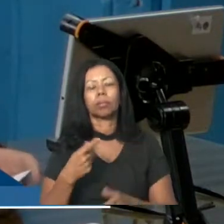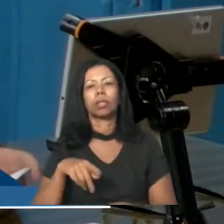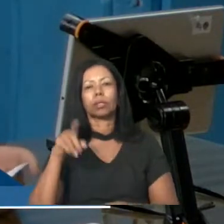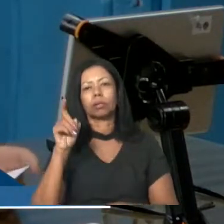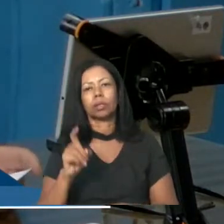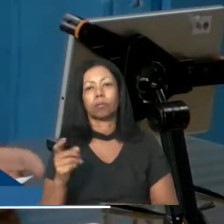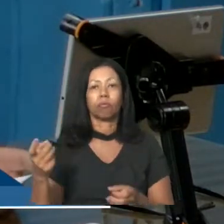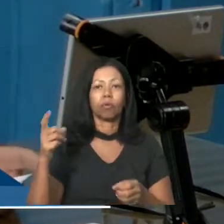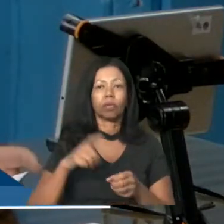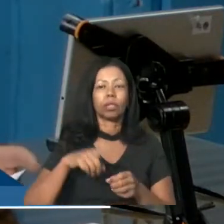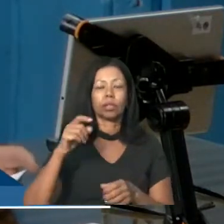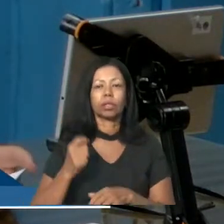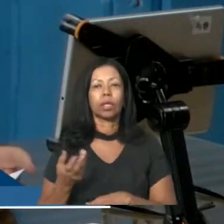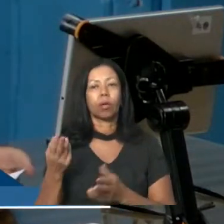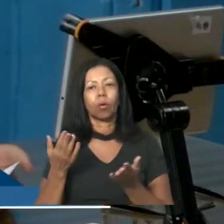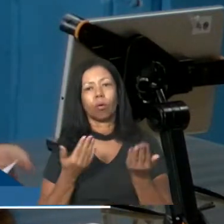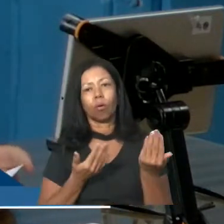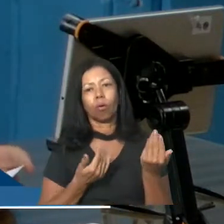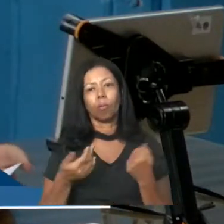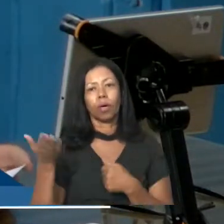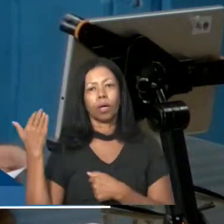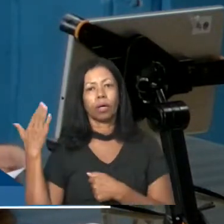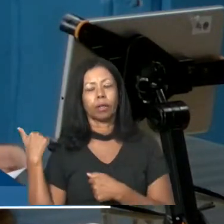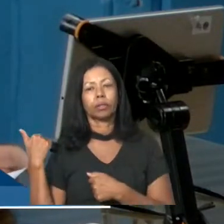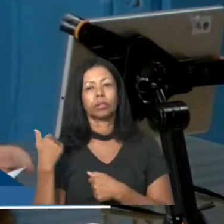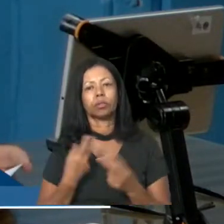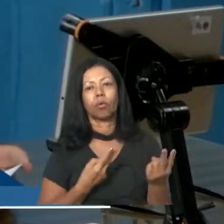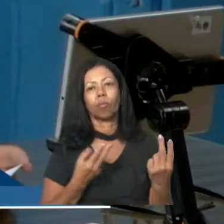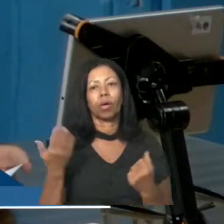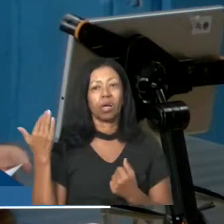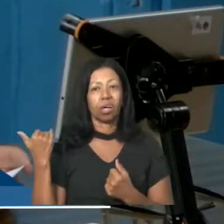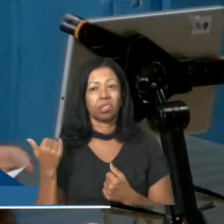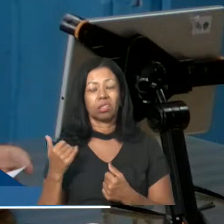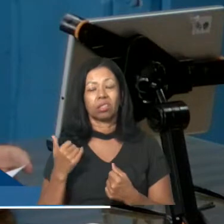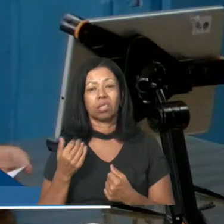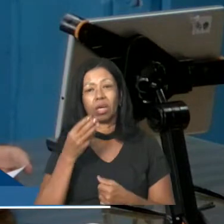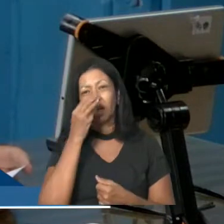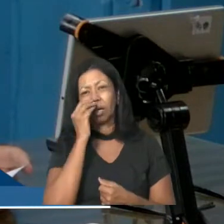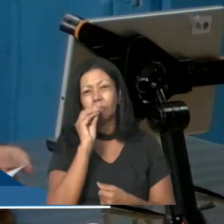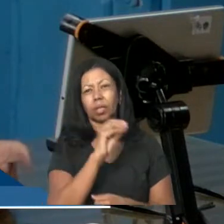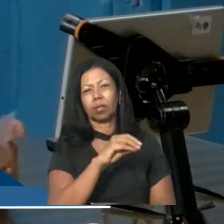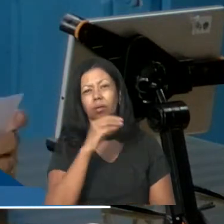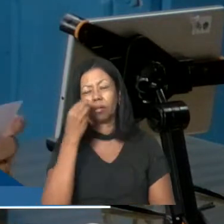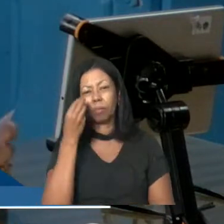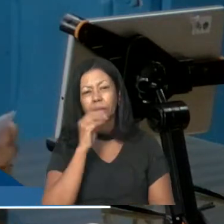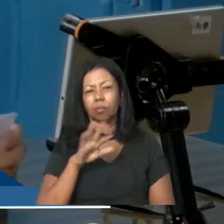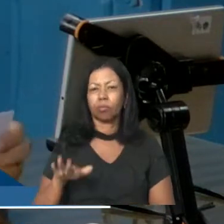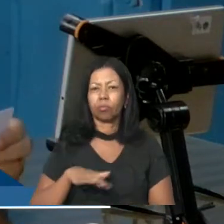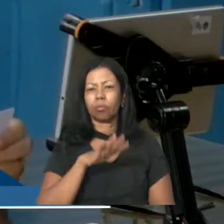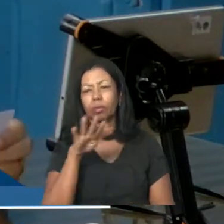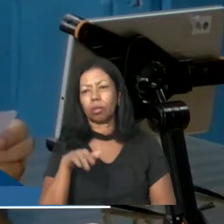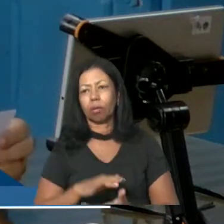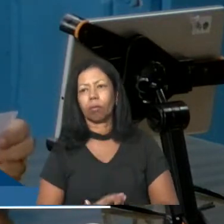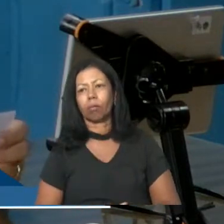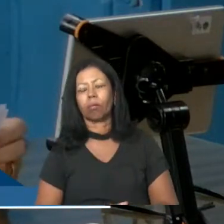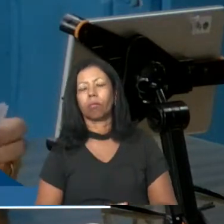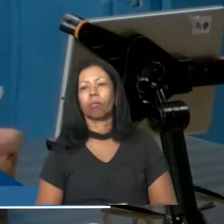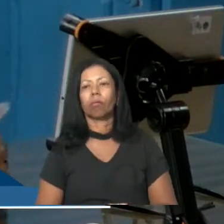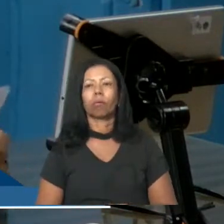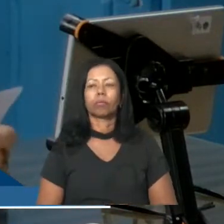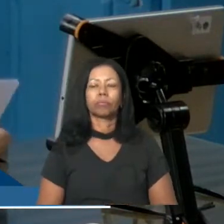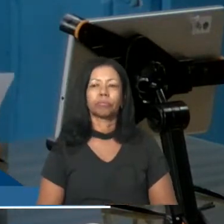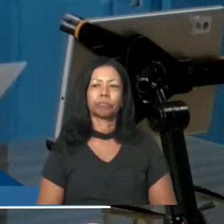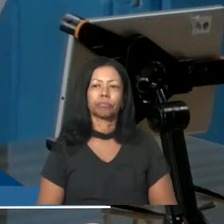ser um parque como um dia foi. Total abandono. Total abandono. Senhor